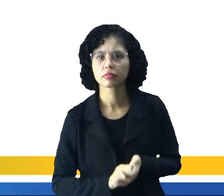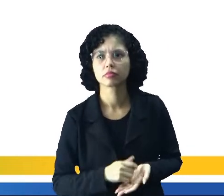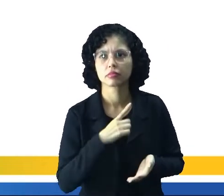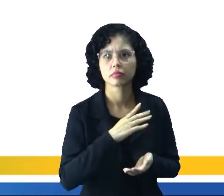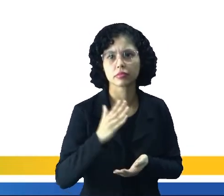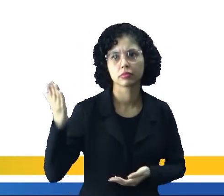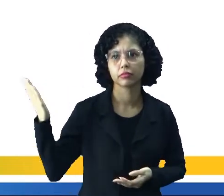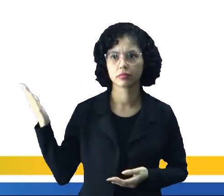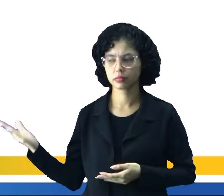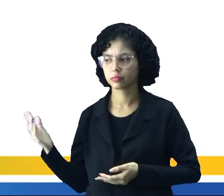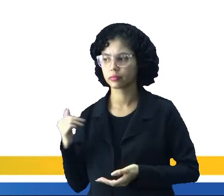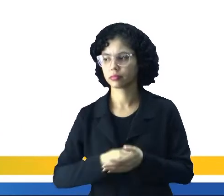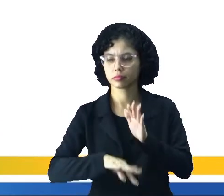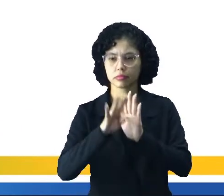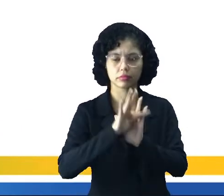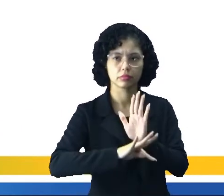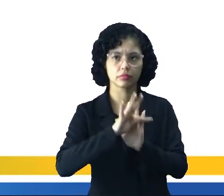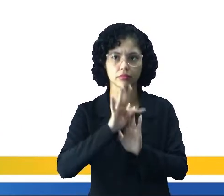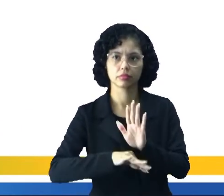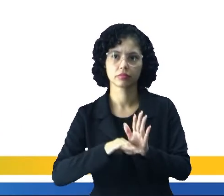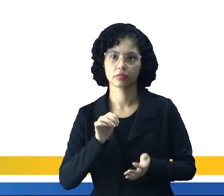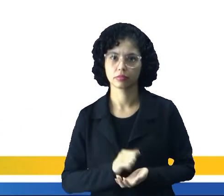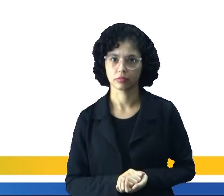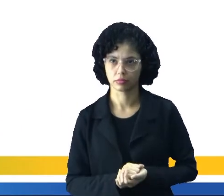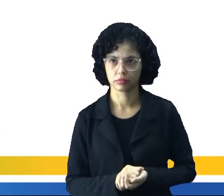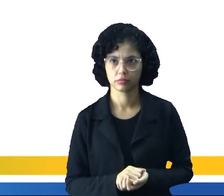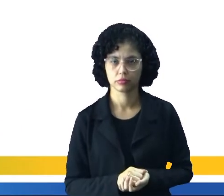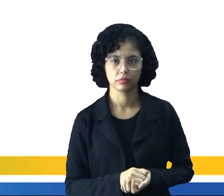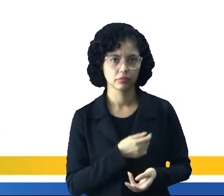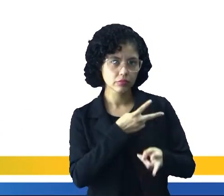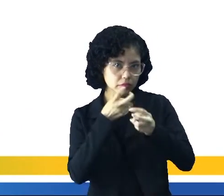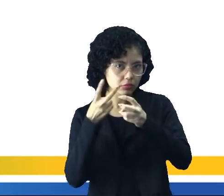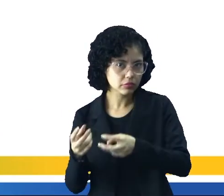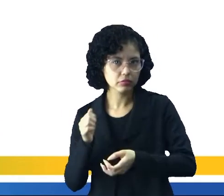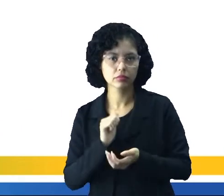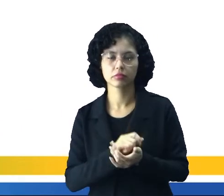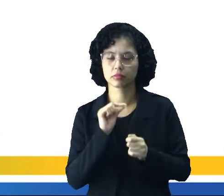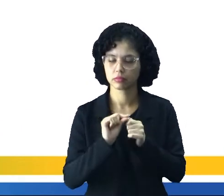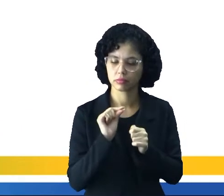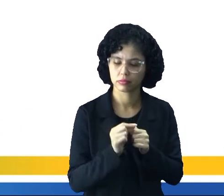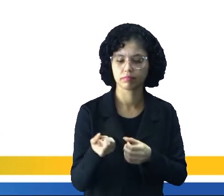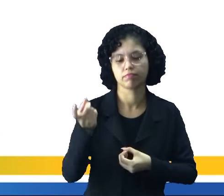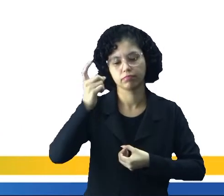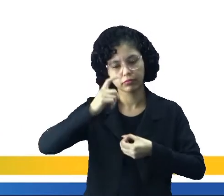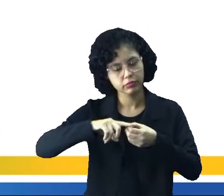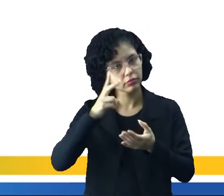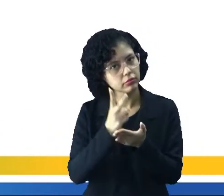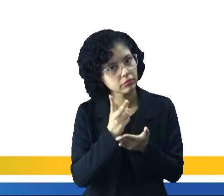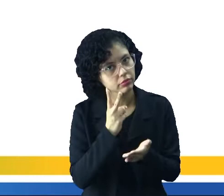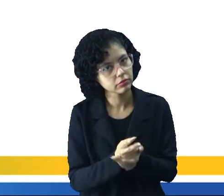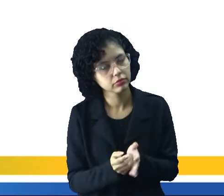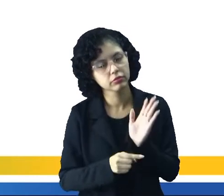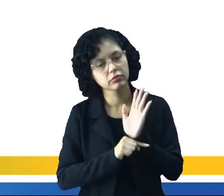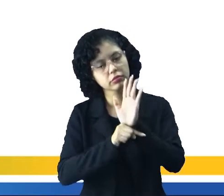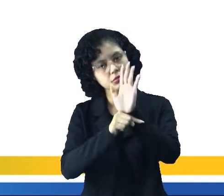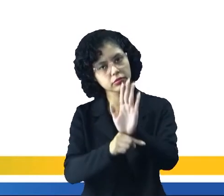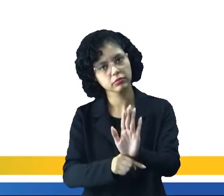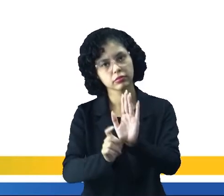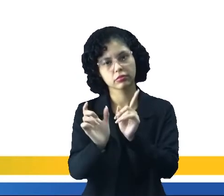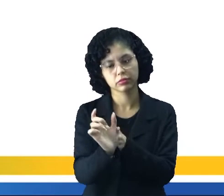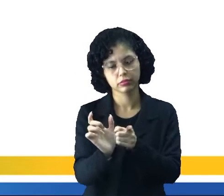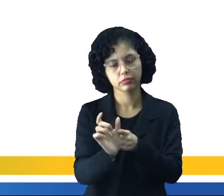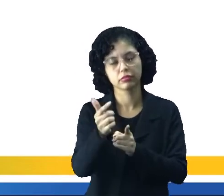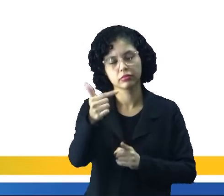nós temos aqui nesse modelo, né? Então você observou aí que ele foi fazendo essa retomada, essa referenciação,